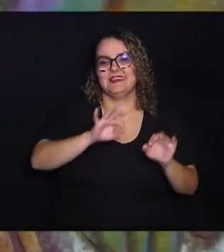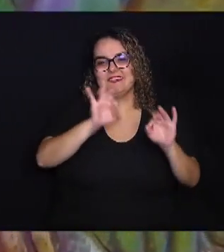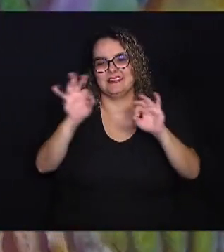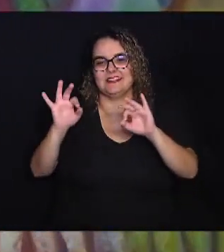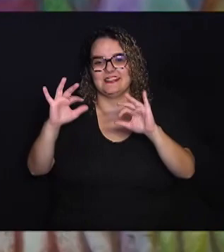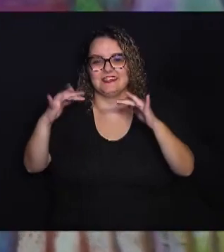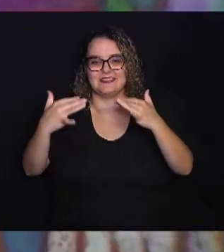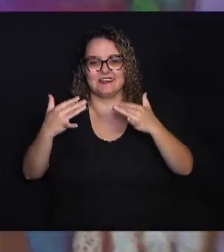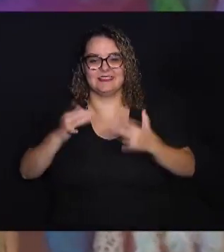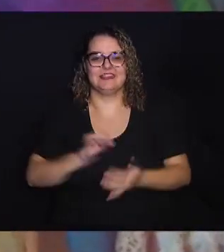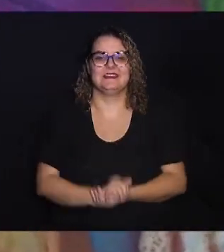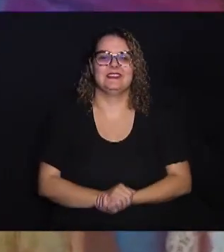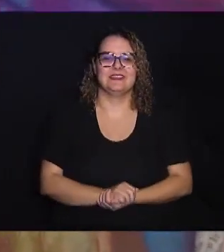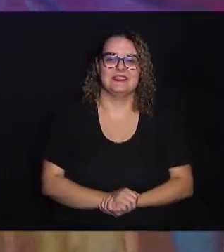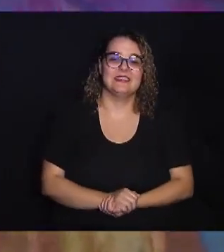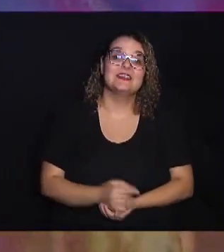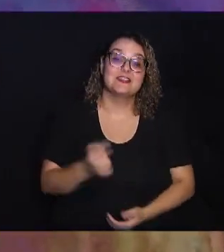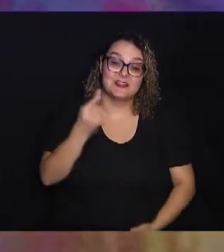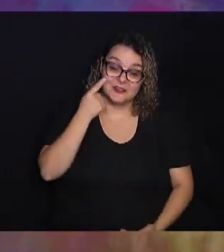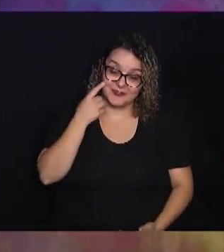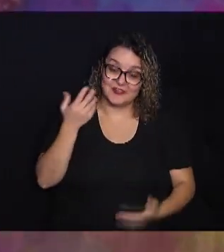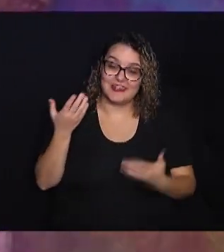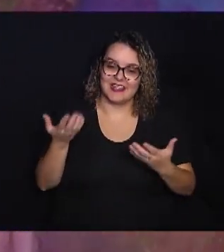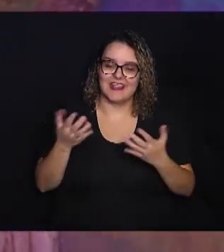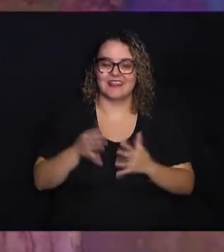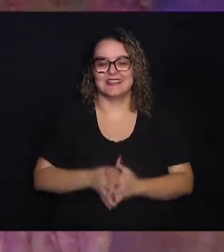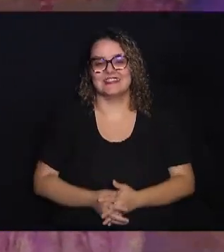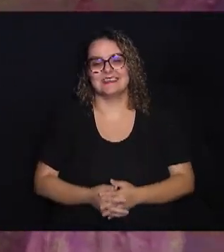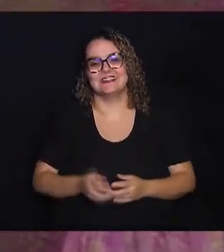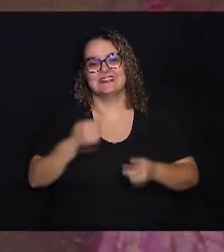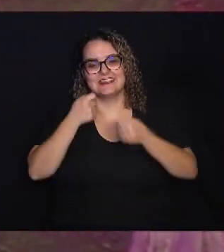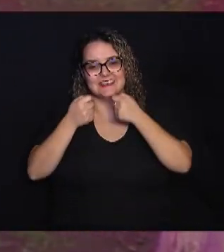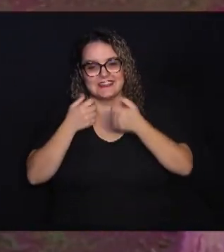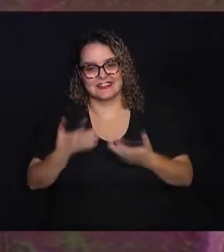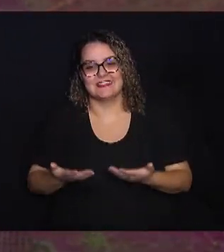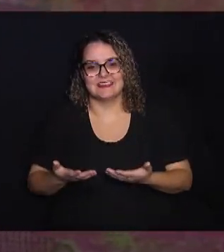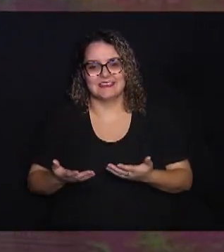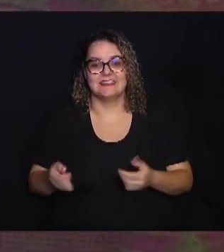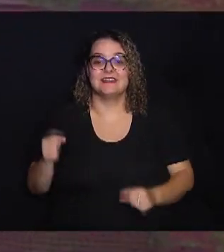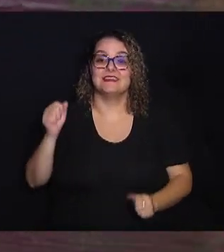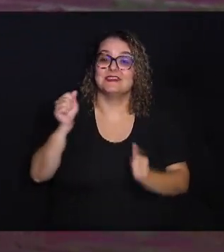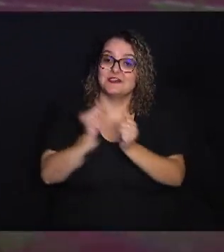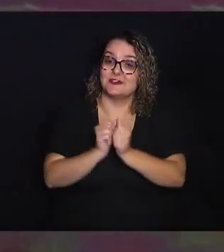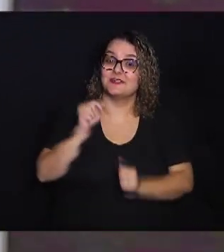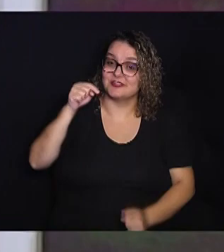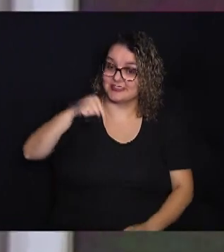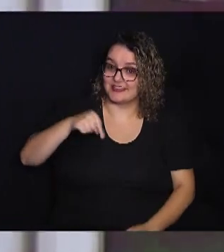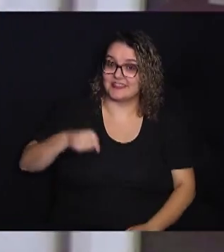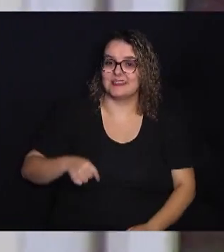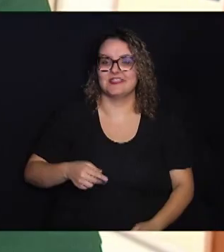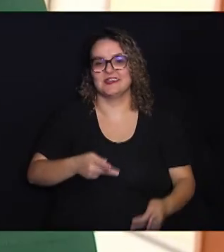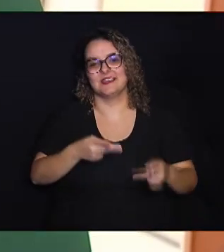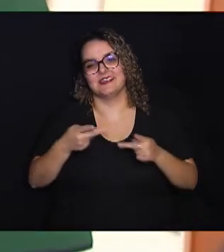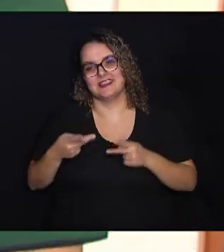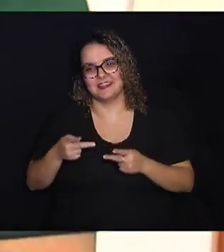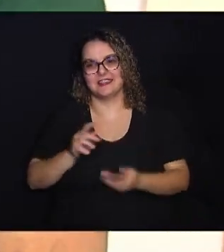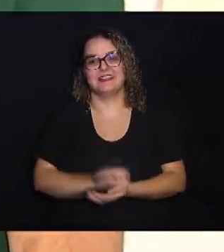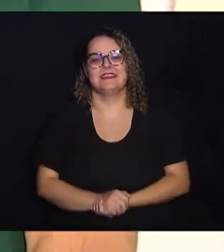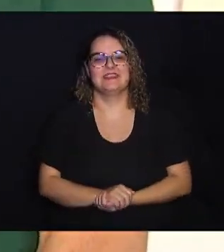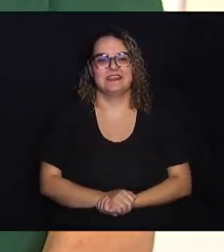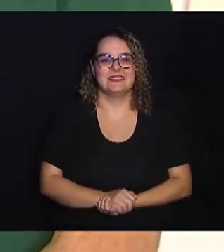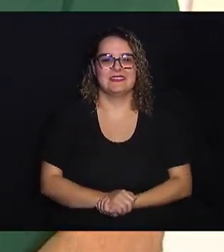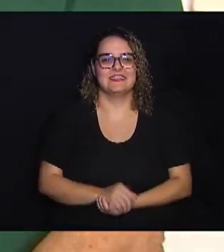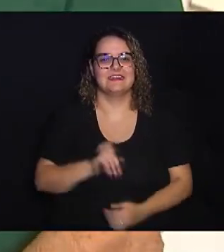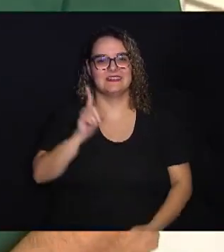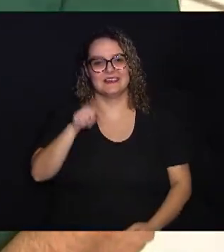seus espectadores aí que vão ver essa reportagem e vão estar aqui visitando o Memorial de Atélio Sarro. É